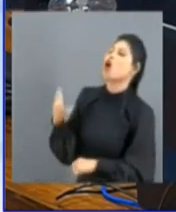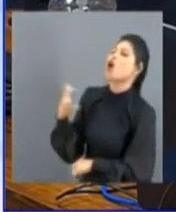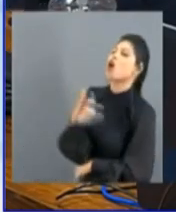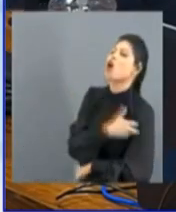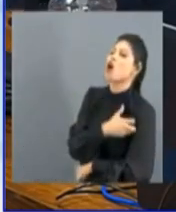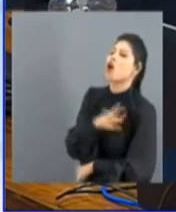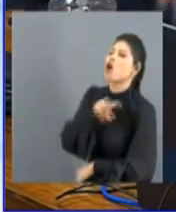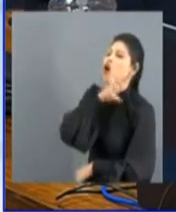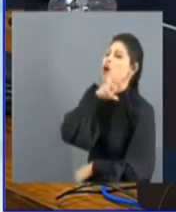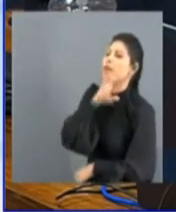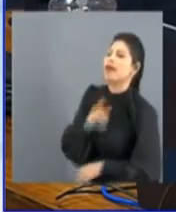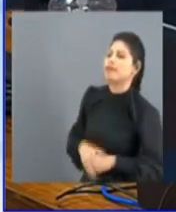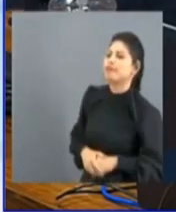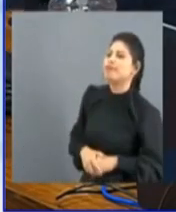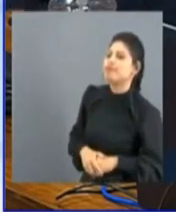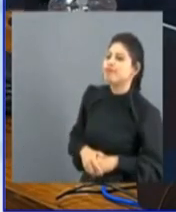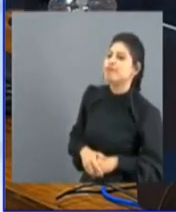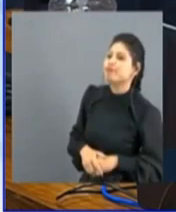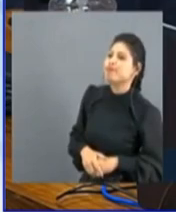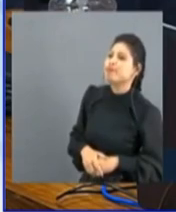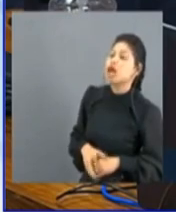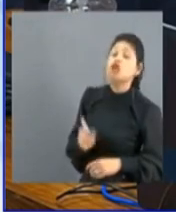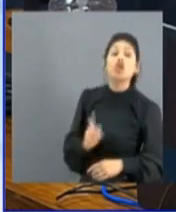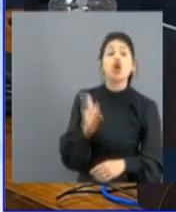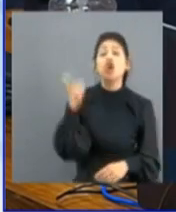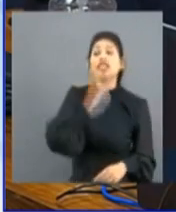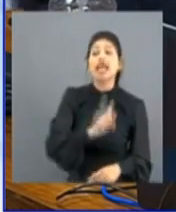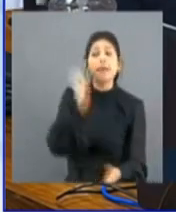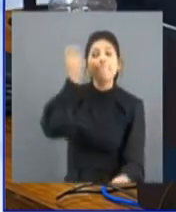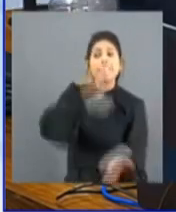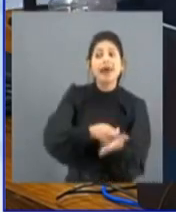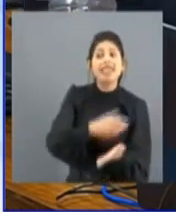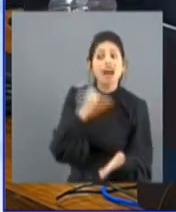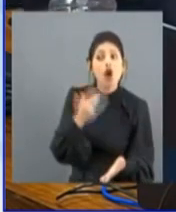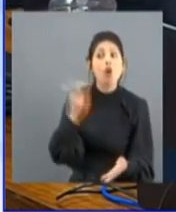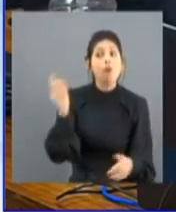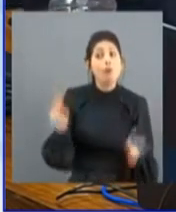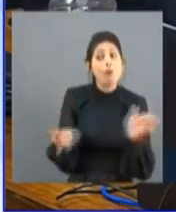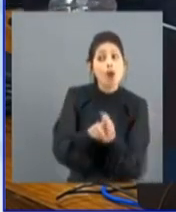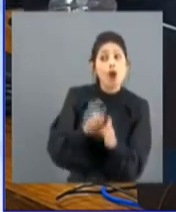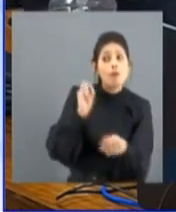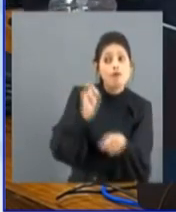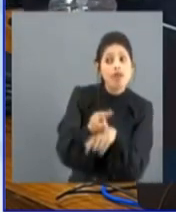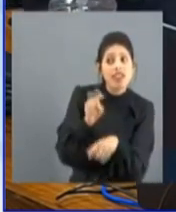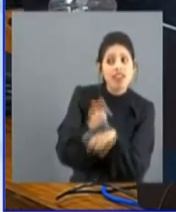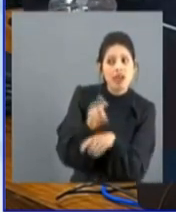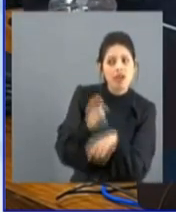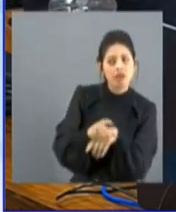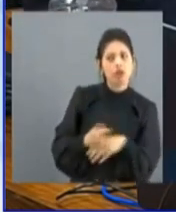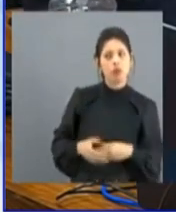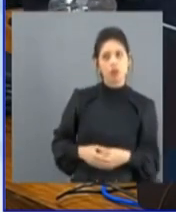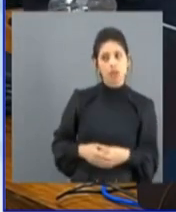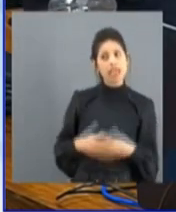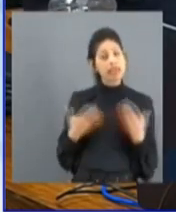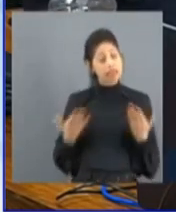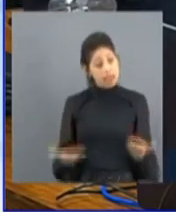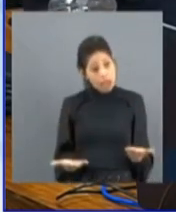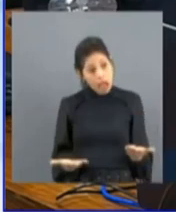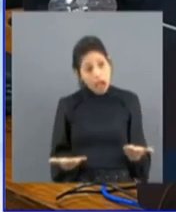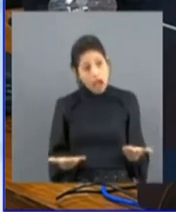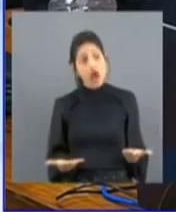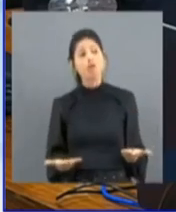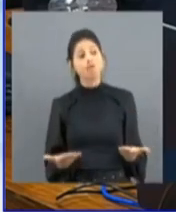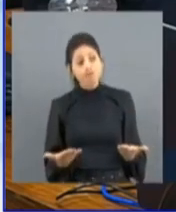enganado, ele é negro. Mas, não acho que se assuma como. Provavelmente não, né? E mais, ele é